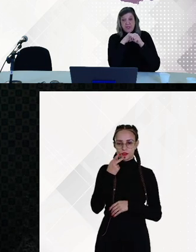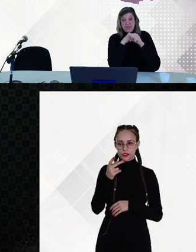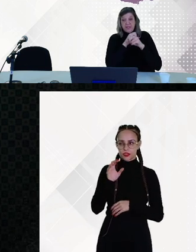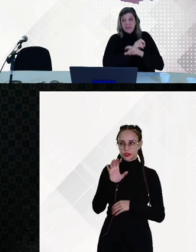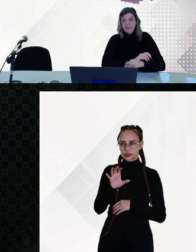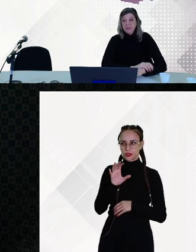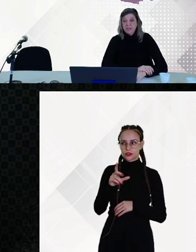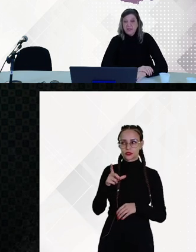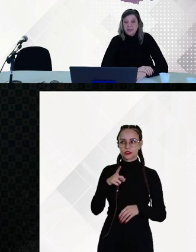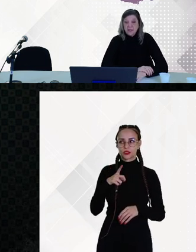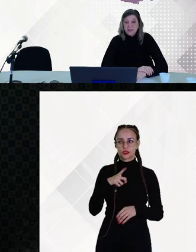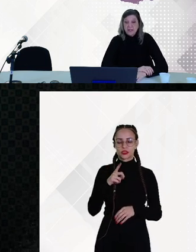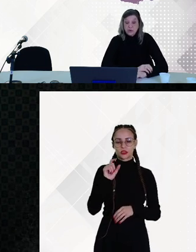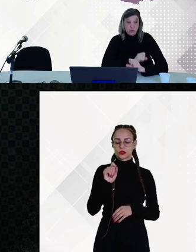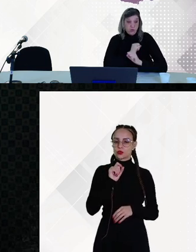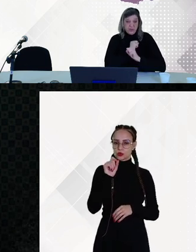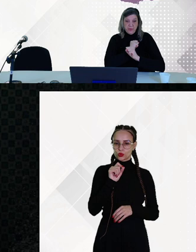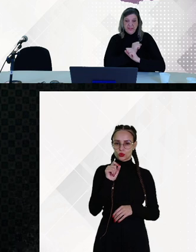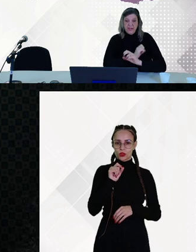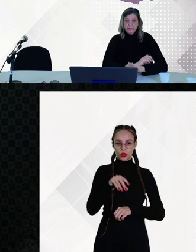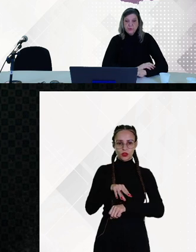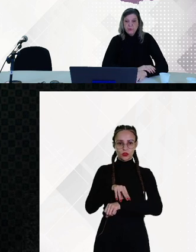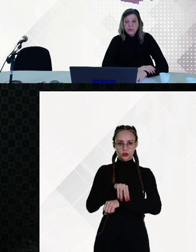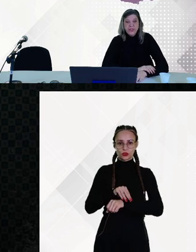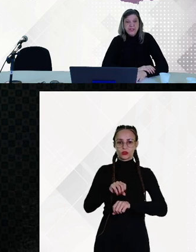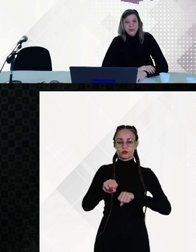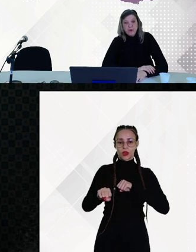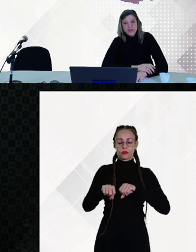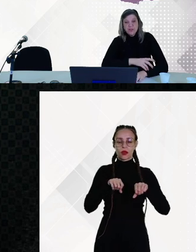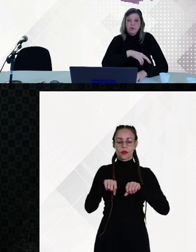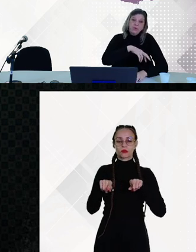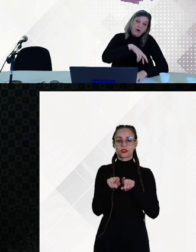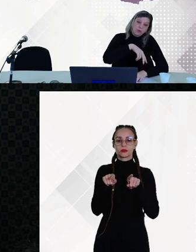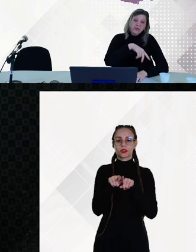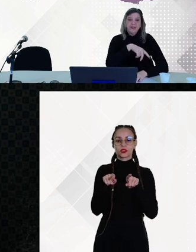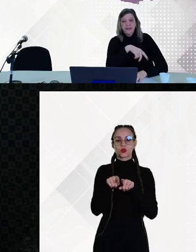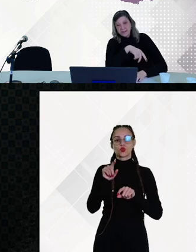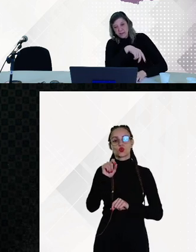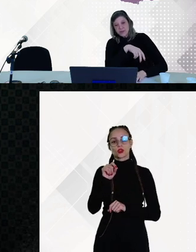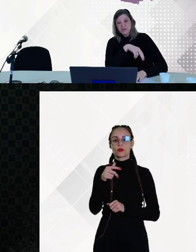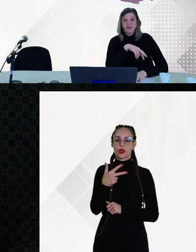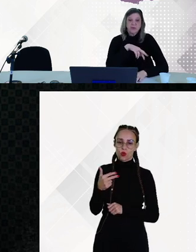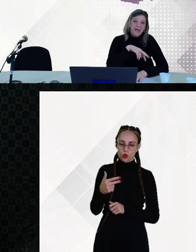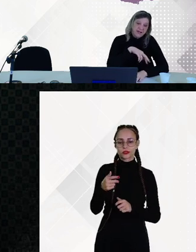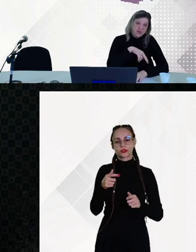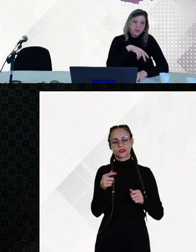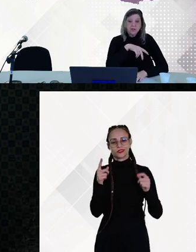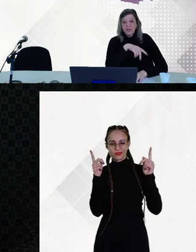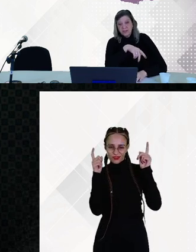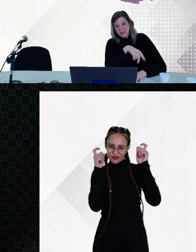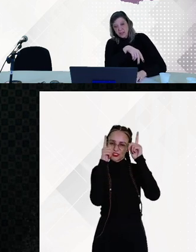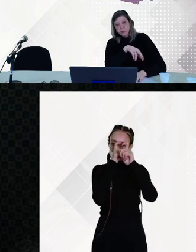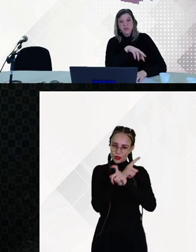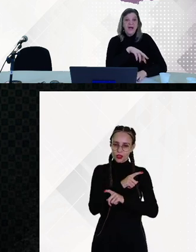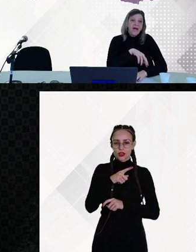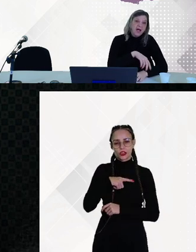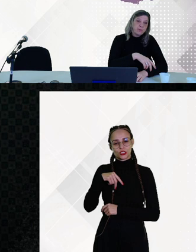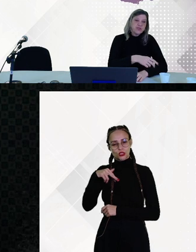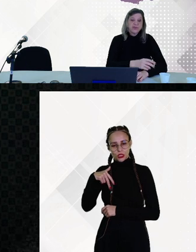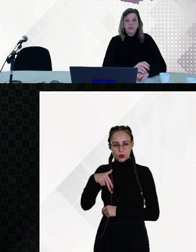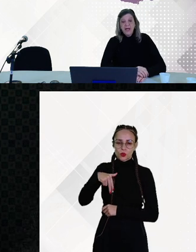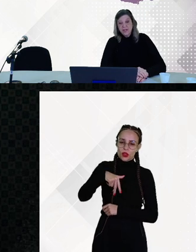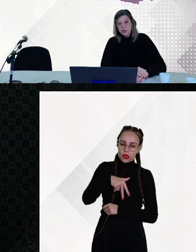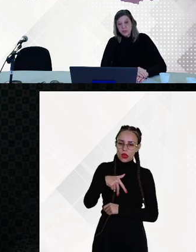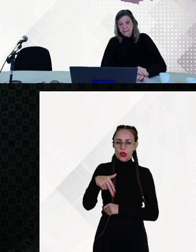legalmente, aquele tônus aumentado, com coreotetoide, com algo que ele tem uma dificuldade de deambular,